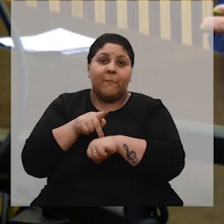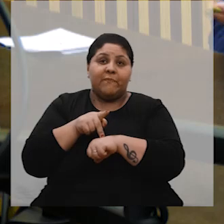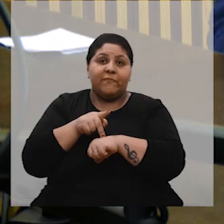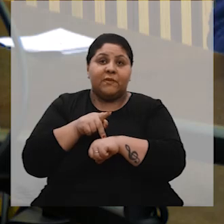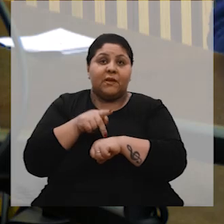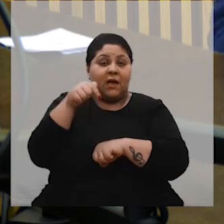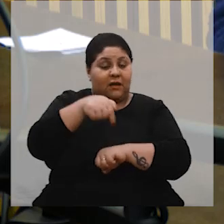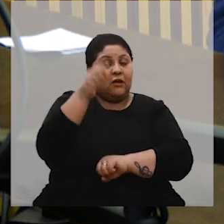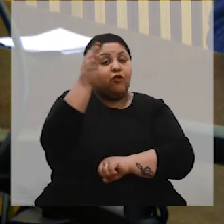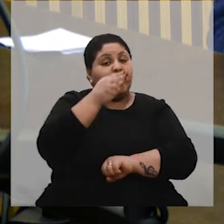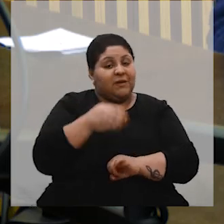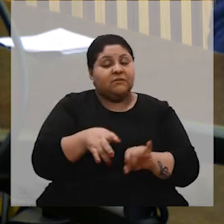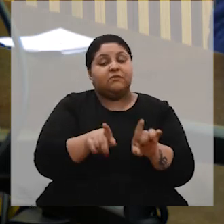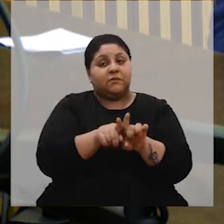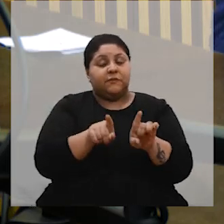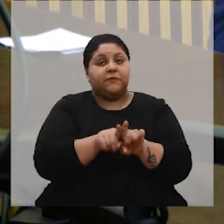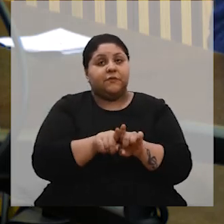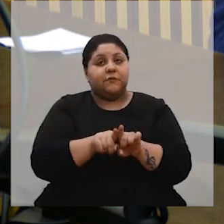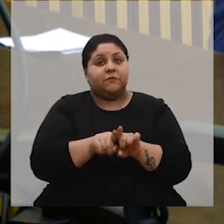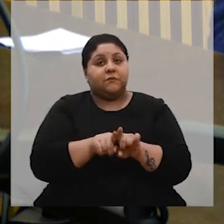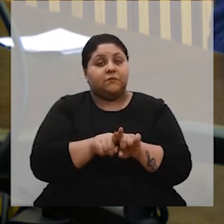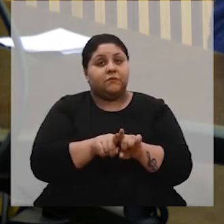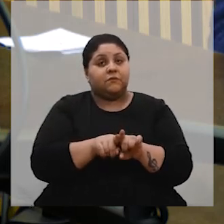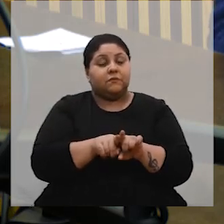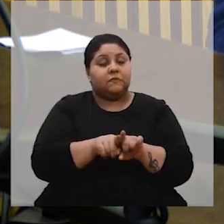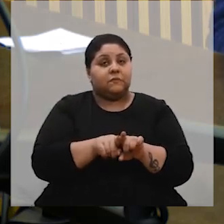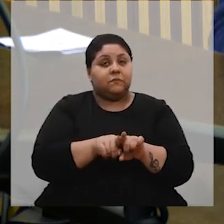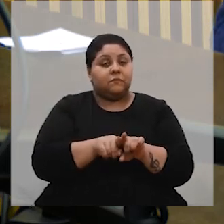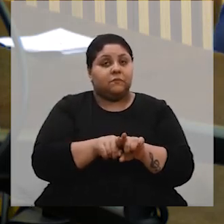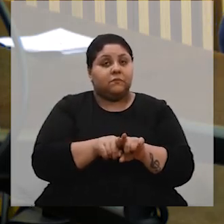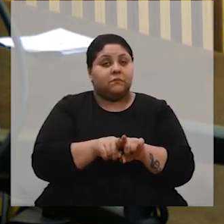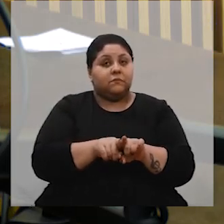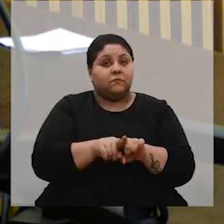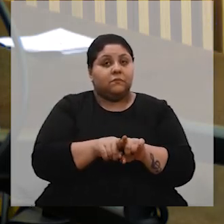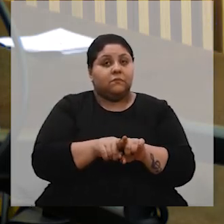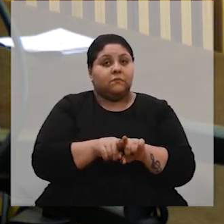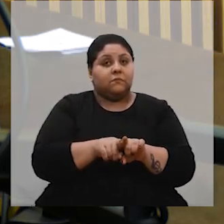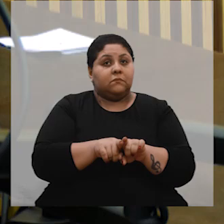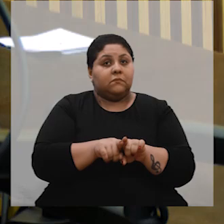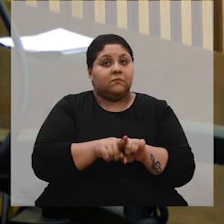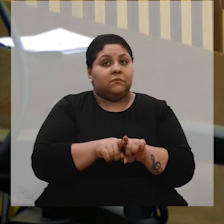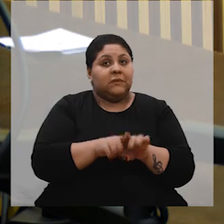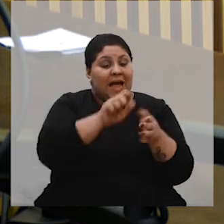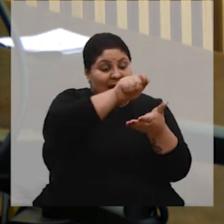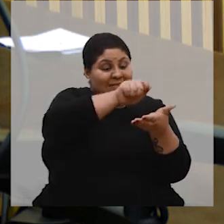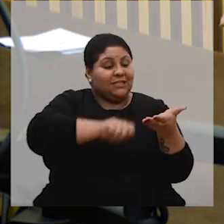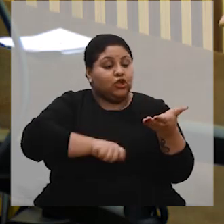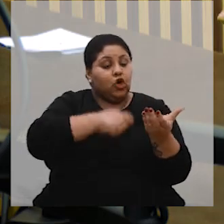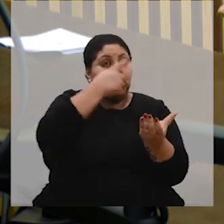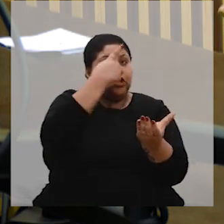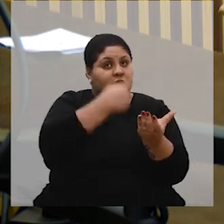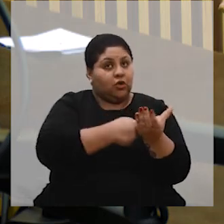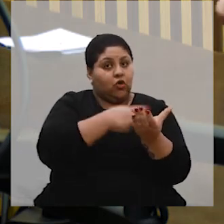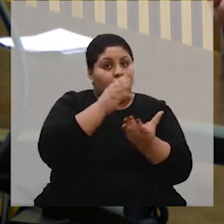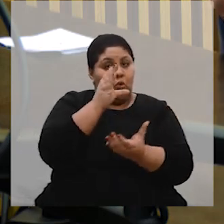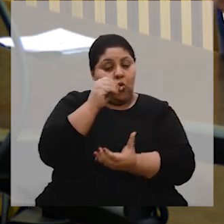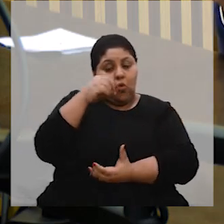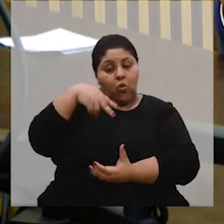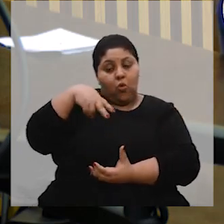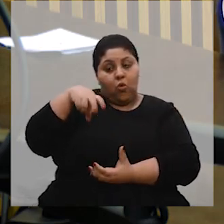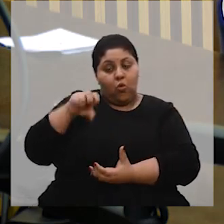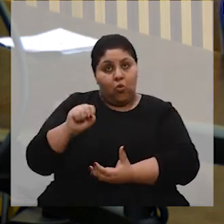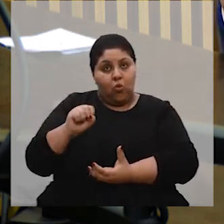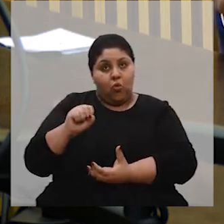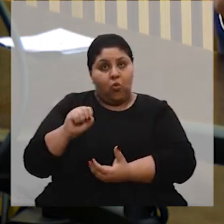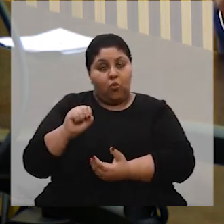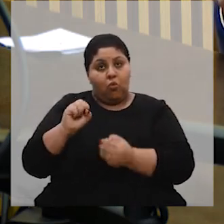isso inclui o Brasil assinou acordo, né, com a OMS, e